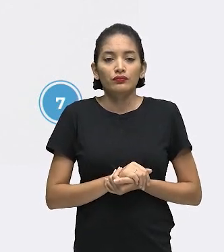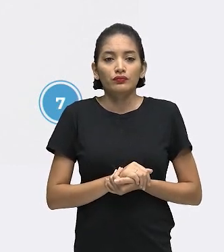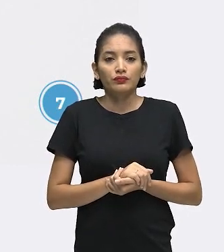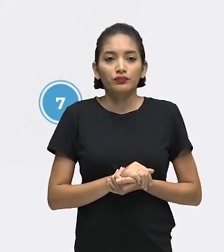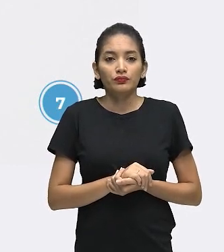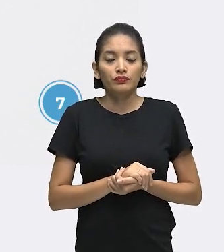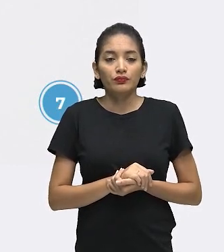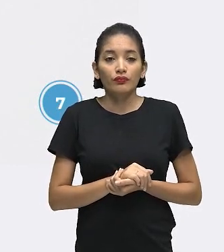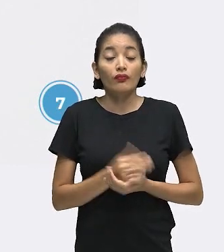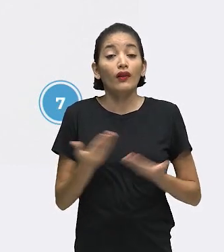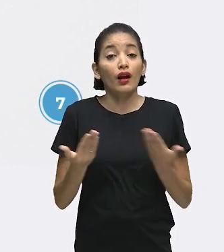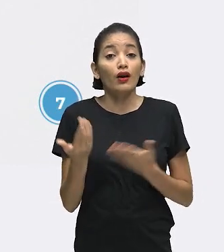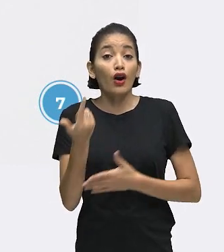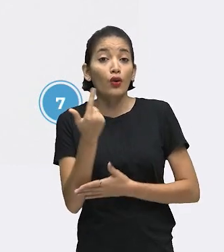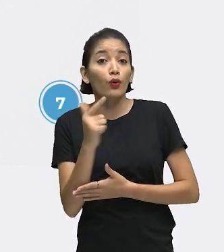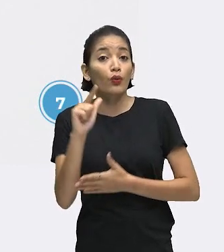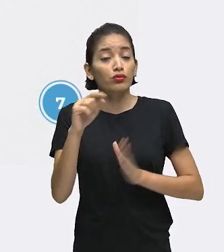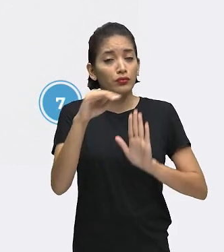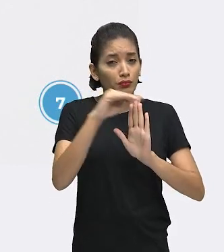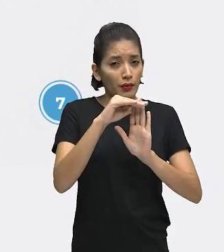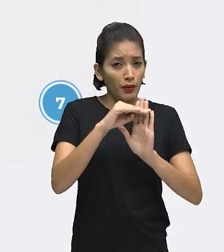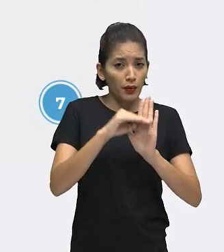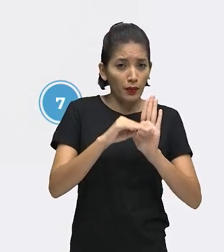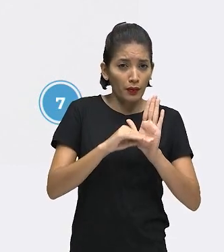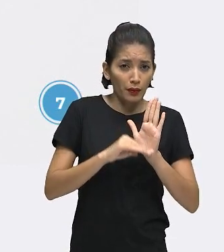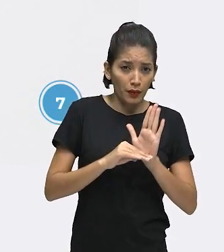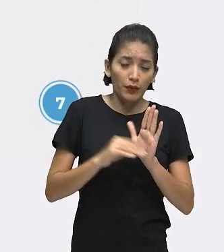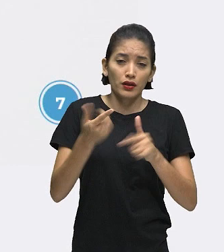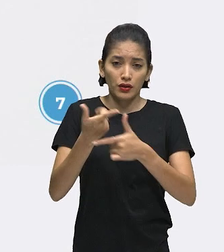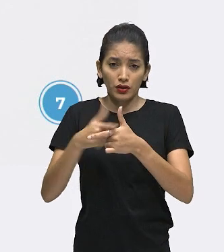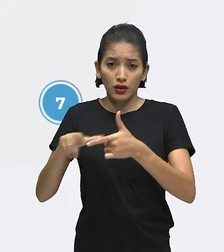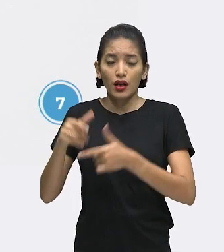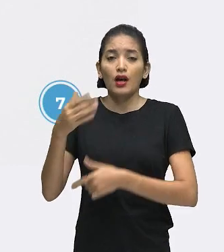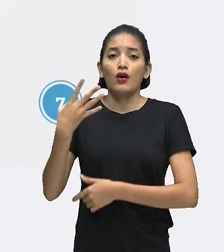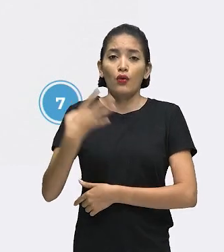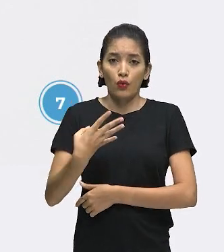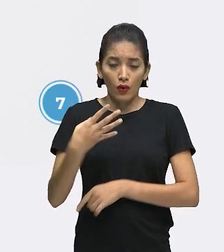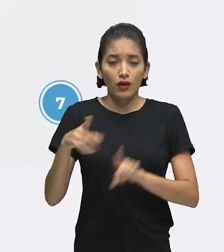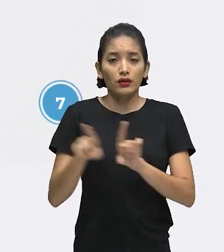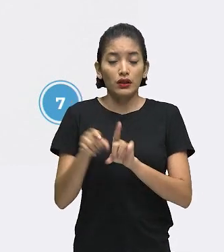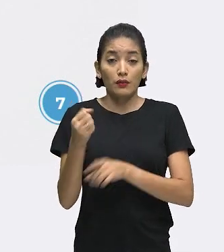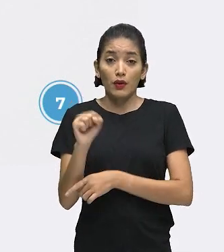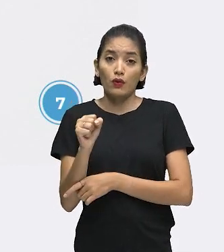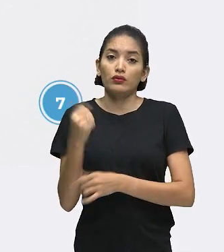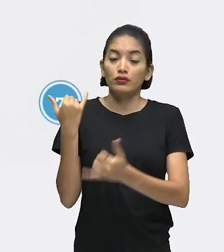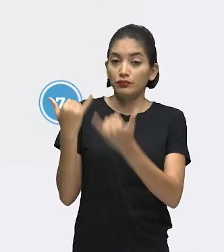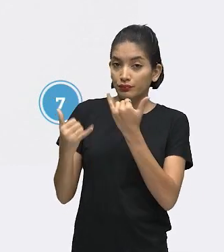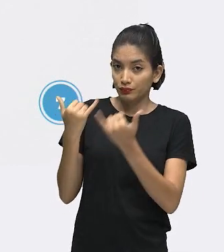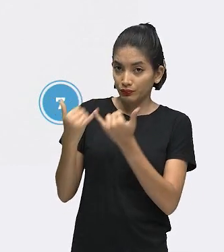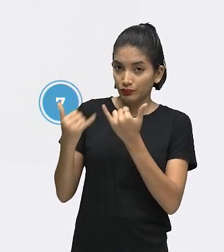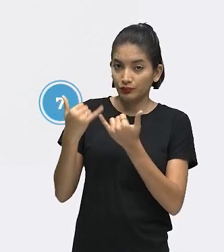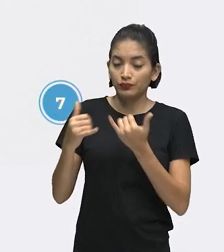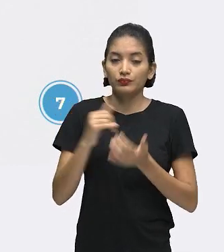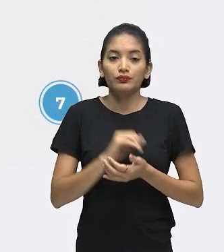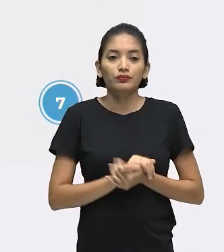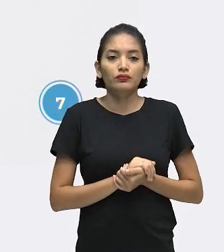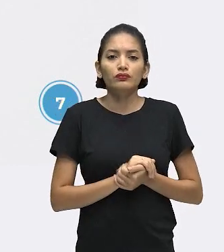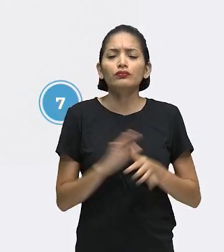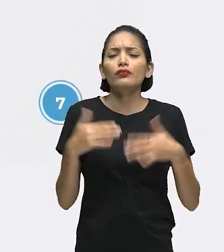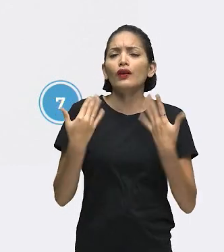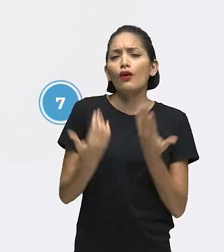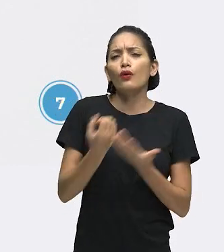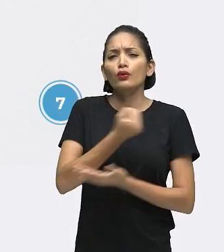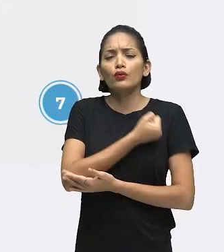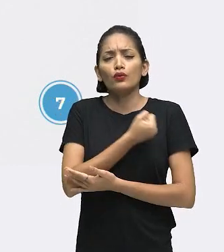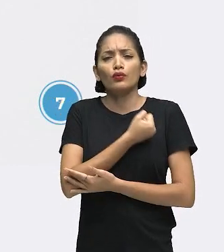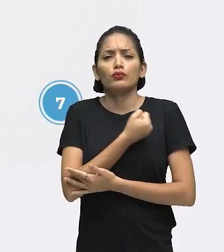Agora a gente vai ver os critérios de divisibilidade por 4 e por 8, que são bem parecidos. Quando é que um número é